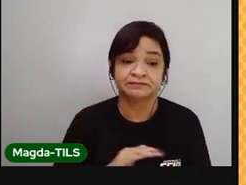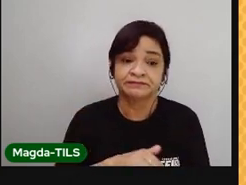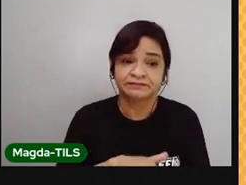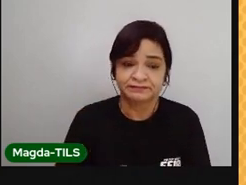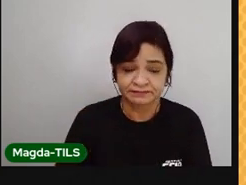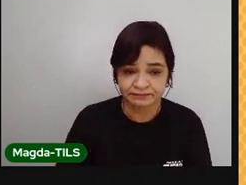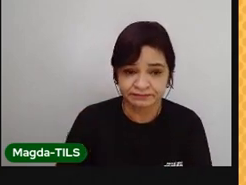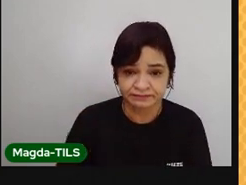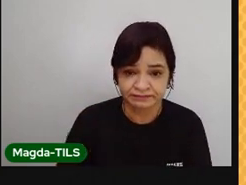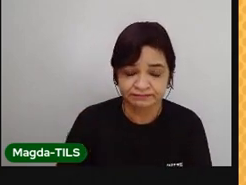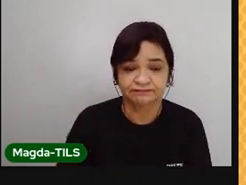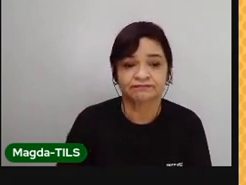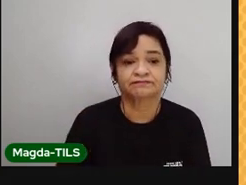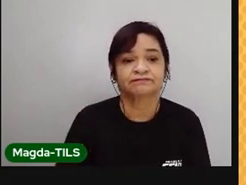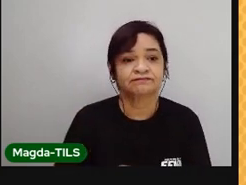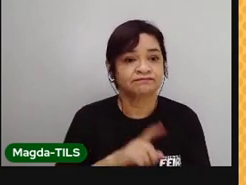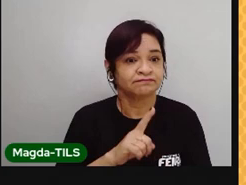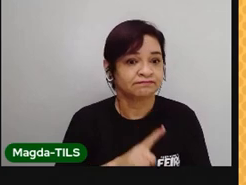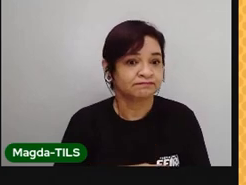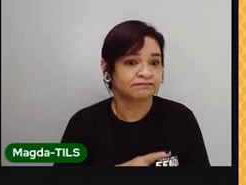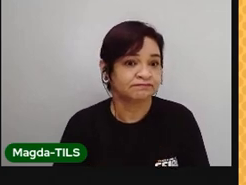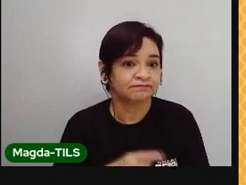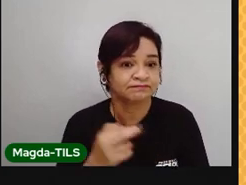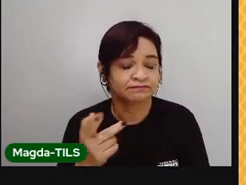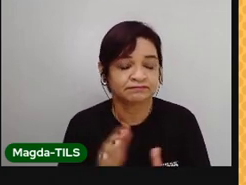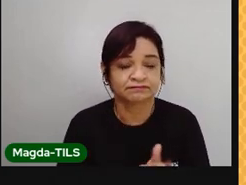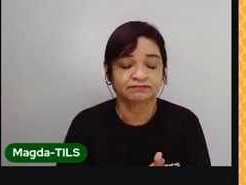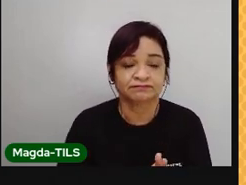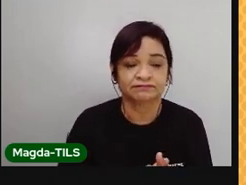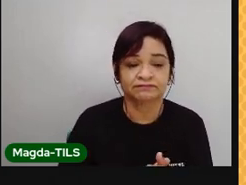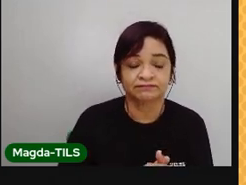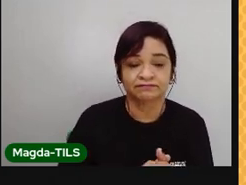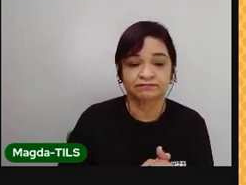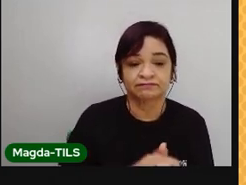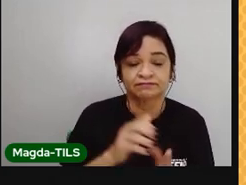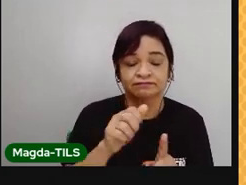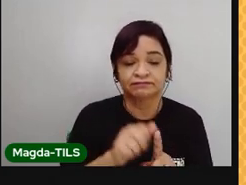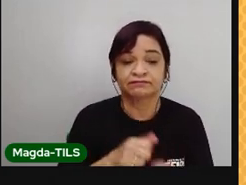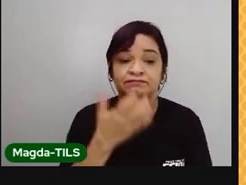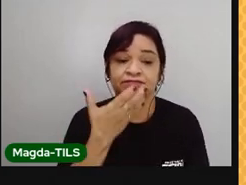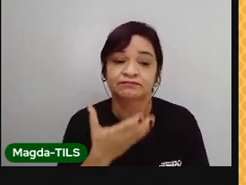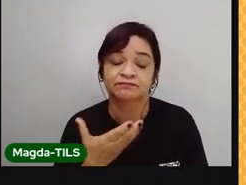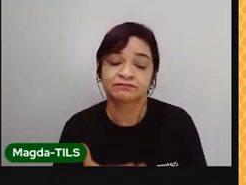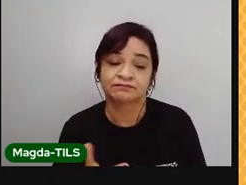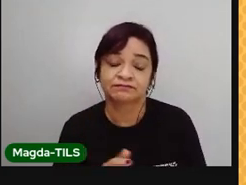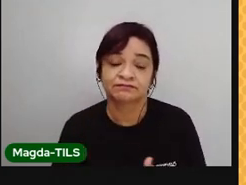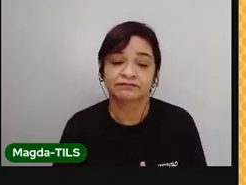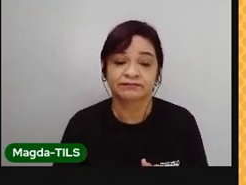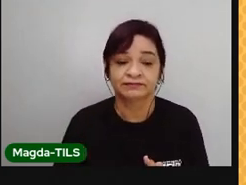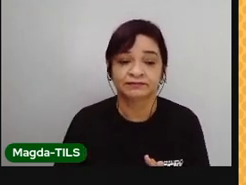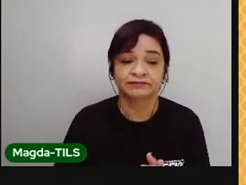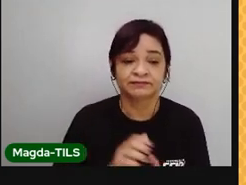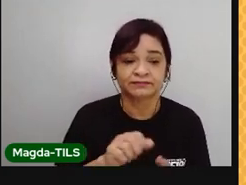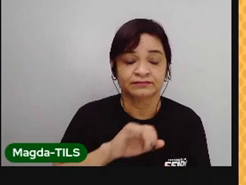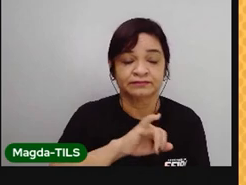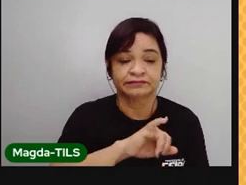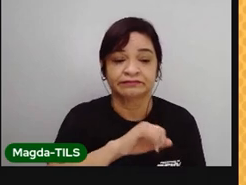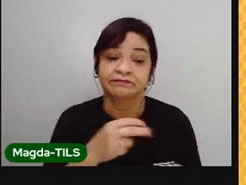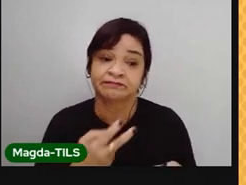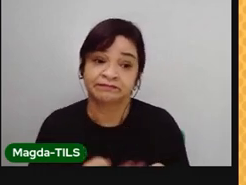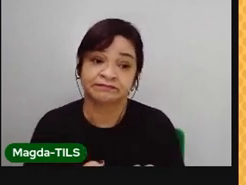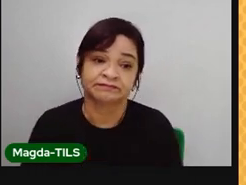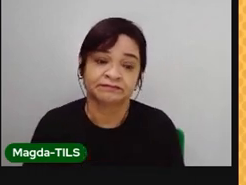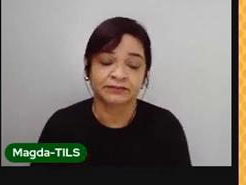a mesma duração. Nos períodos de dezembro e de junho, o planeta Terra está nos solstícios de